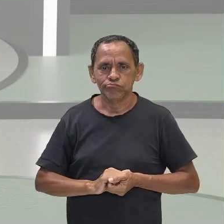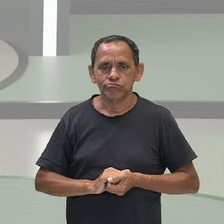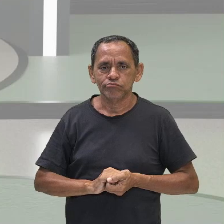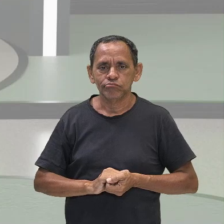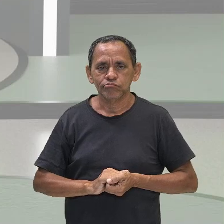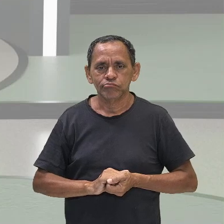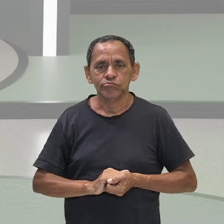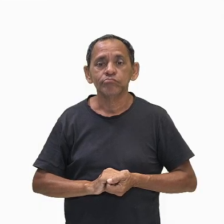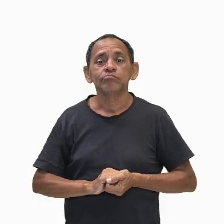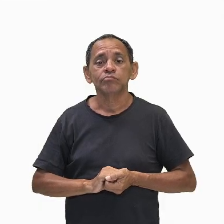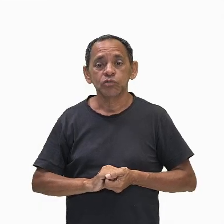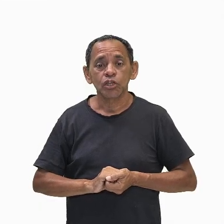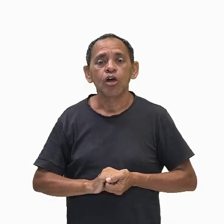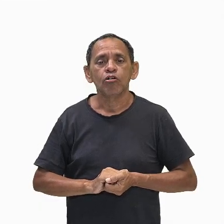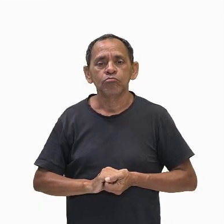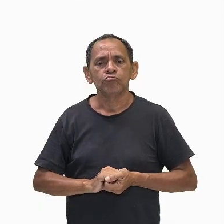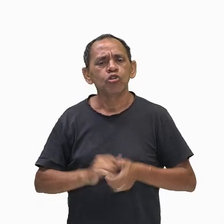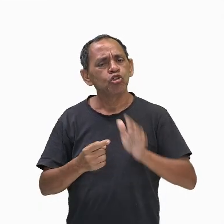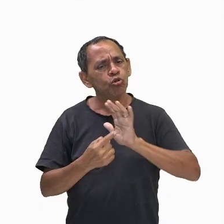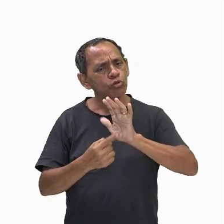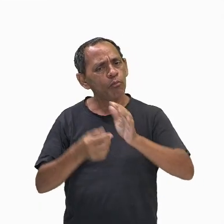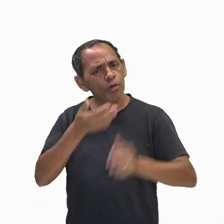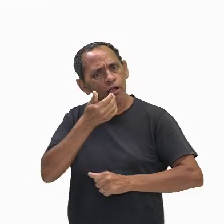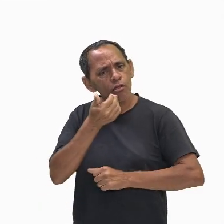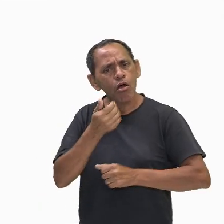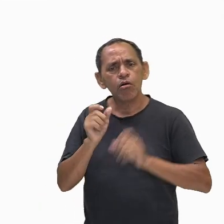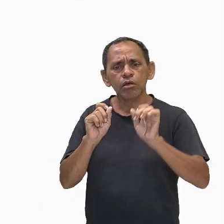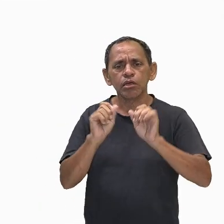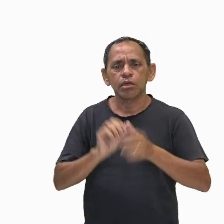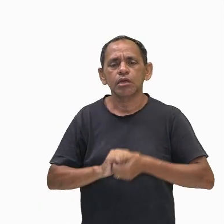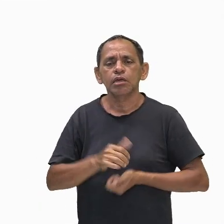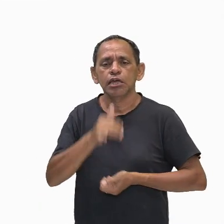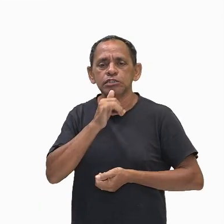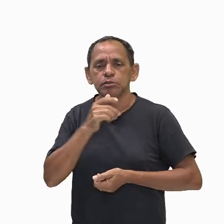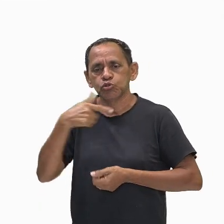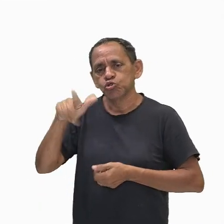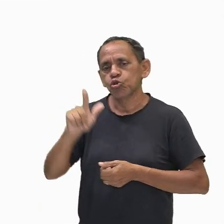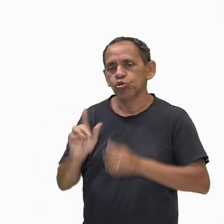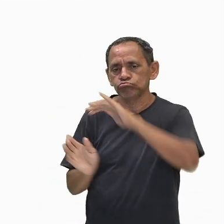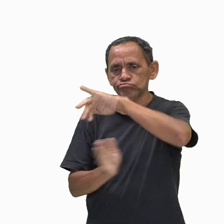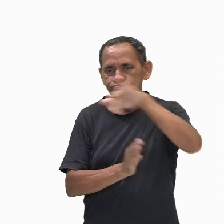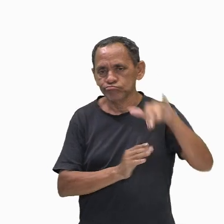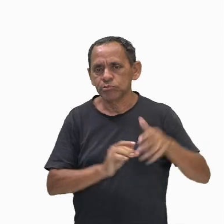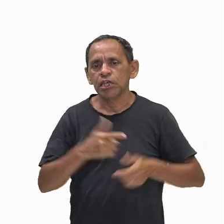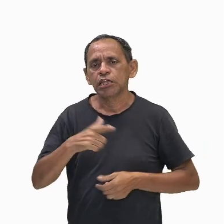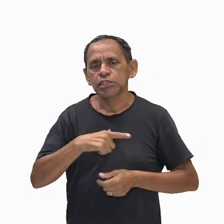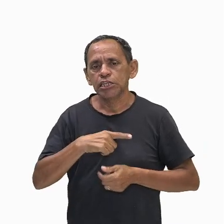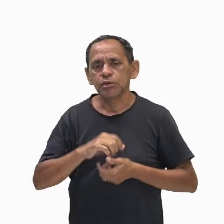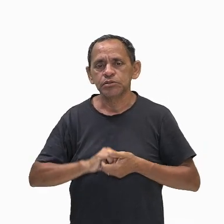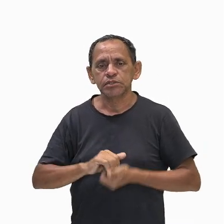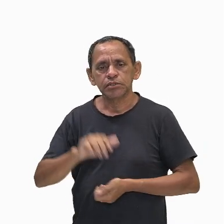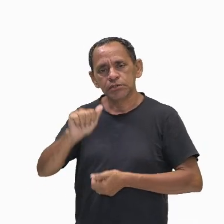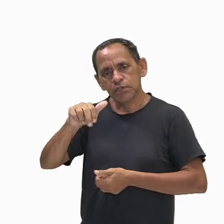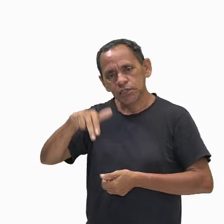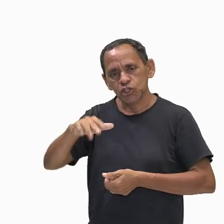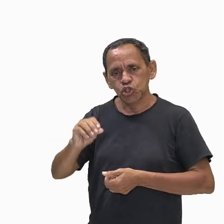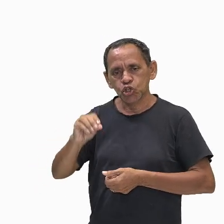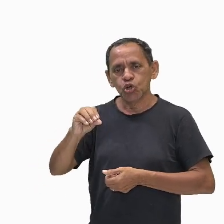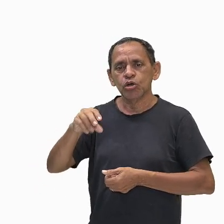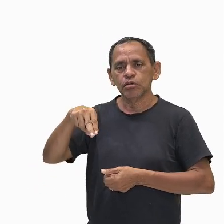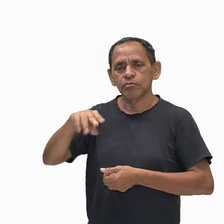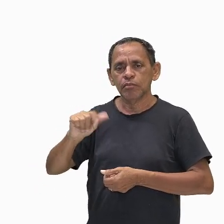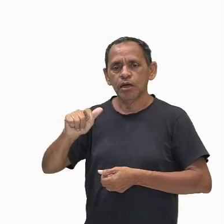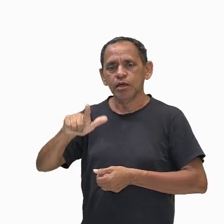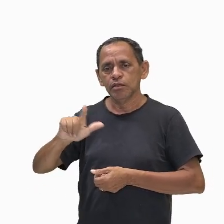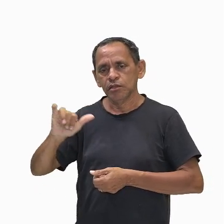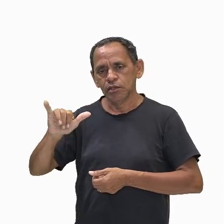Para a gente retratar melhor outros exemplos, temos aí a anomalia estrutural, que é a fenda labial